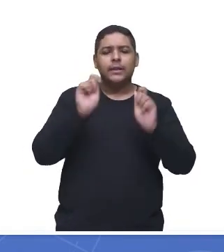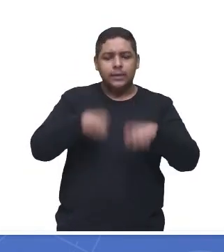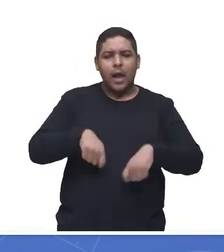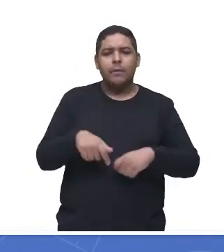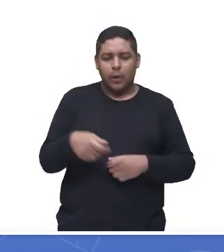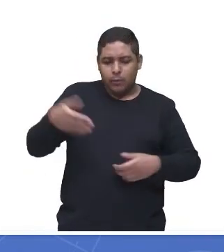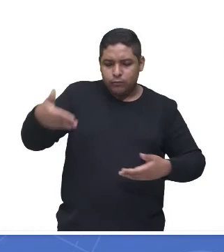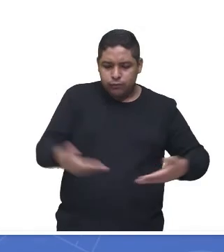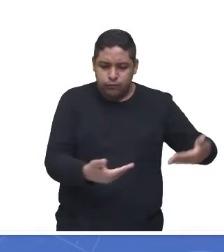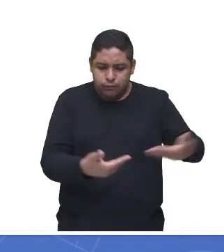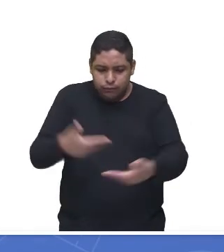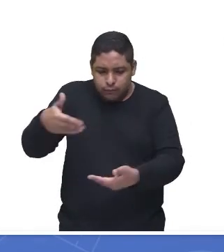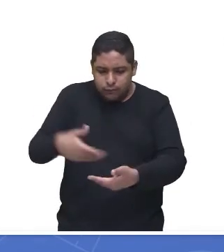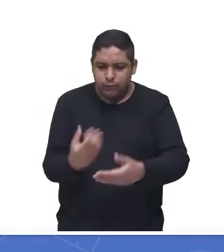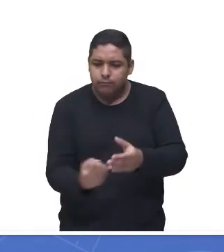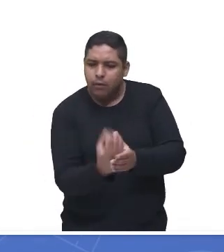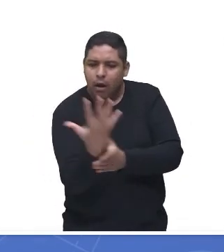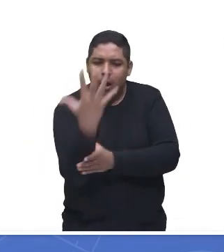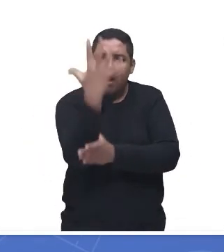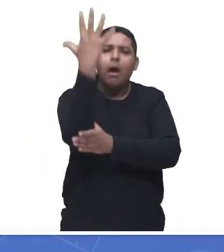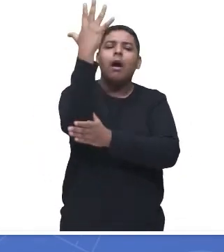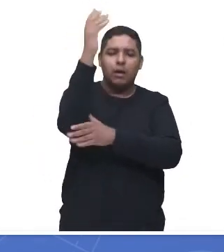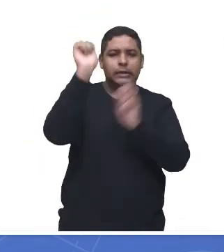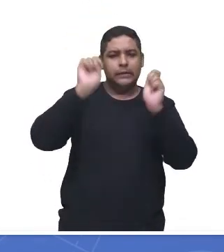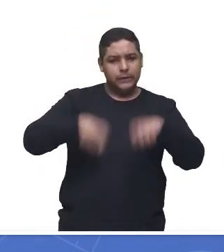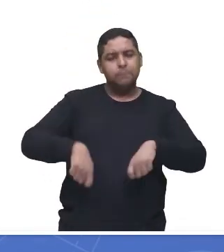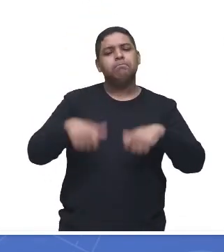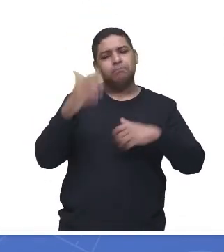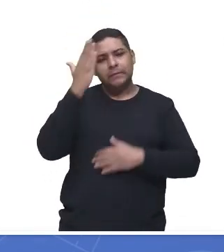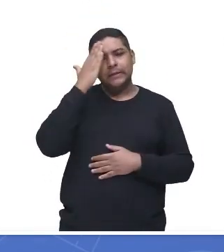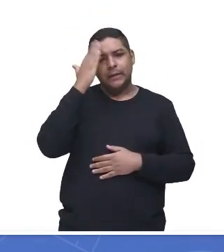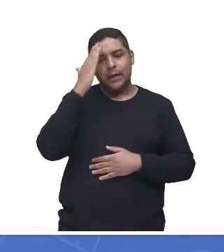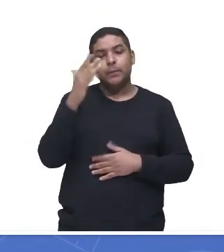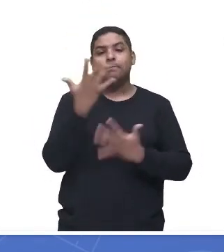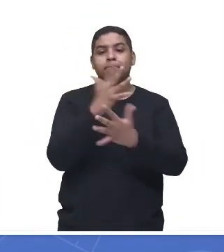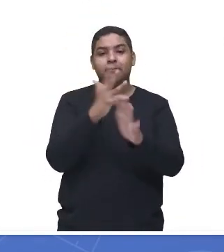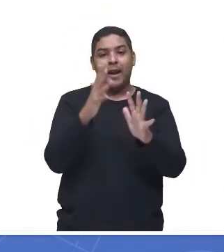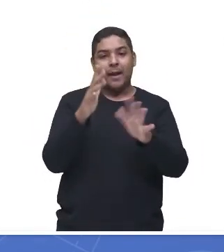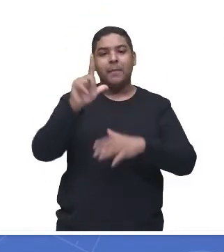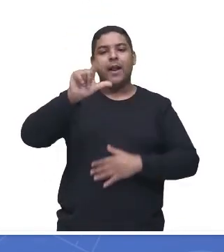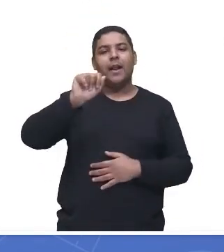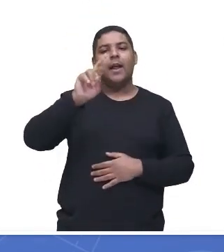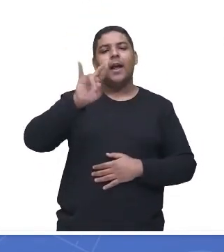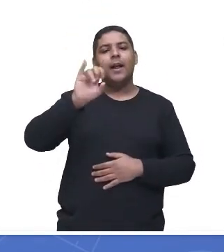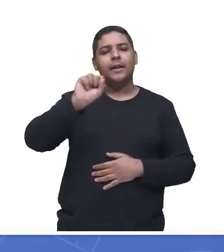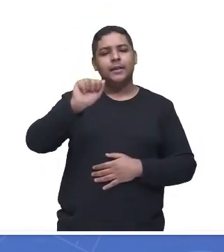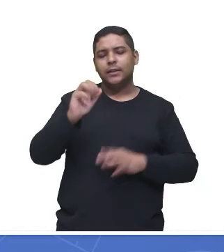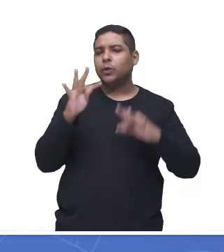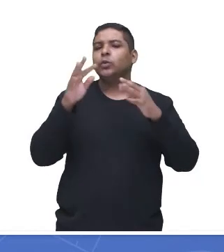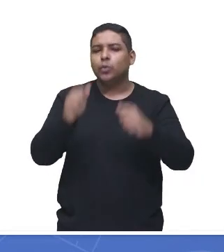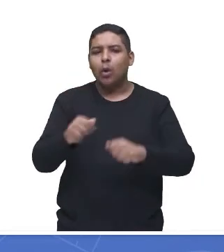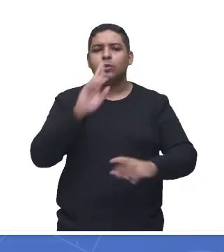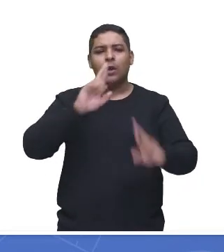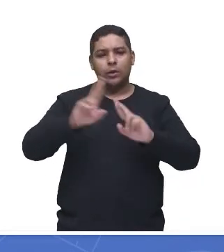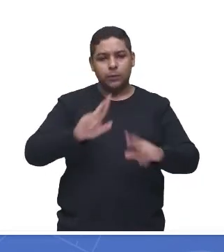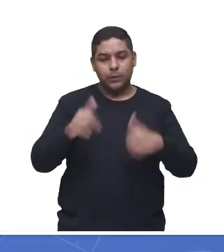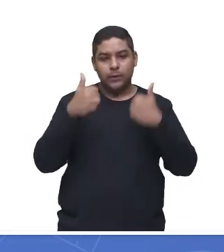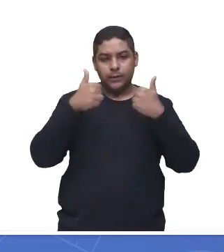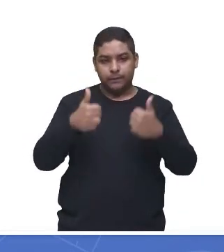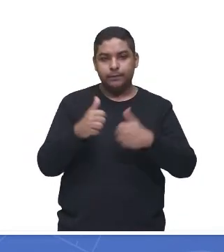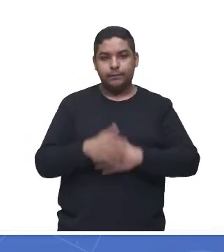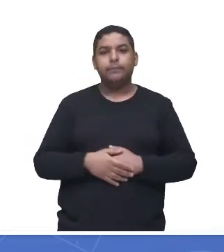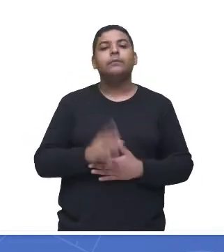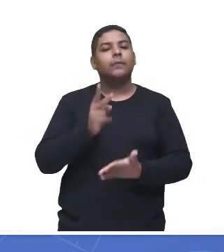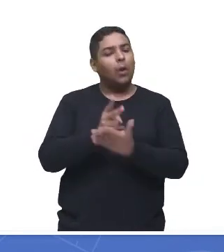terra. Olha que beleza que é o conhecimento, não é isso? Olha, parabéns, tá, Larissa, para você e todos que estão fazendo aí.